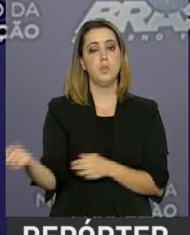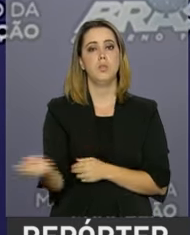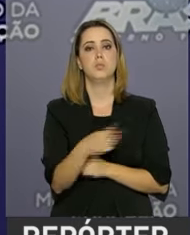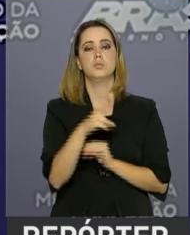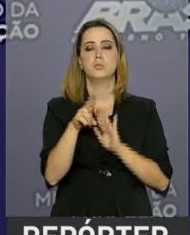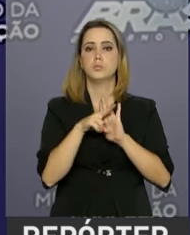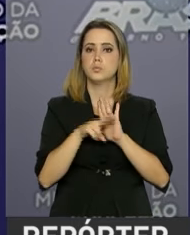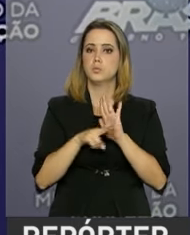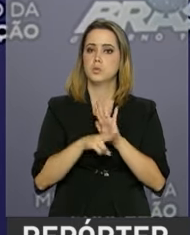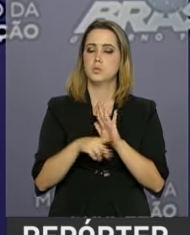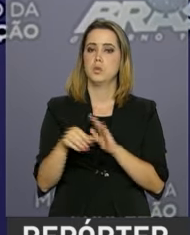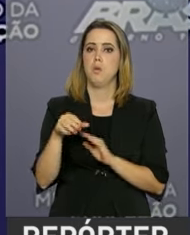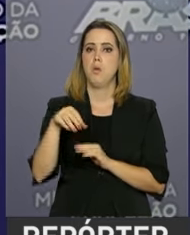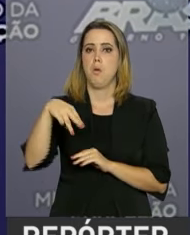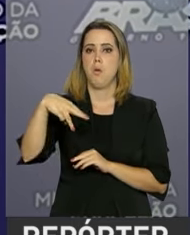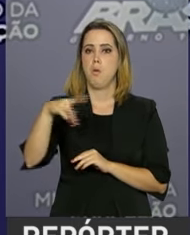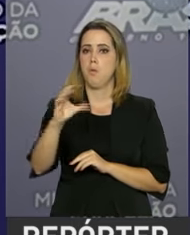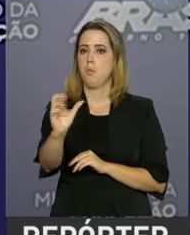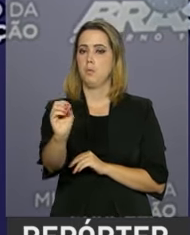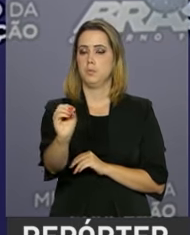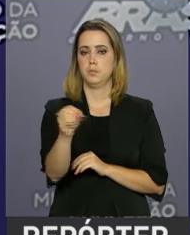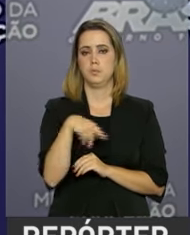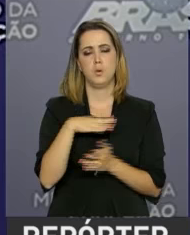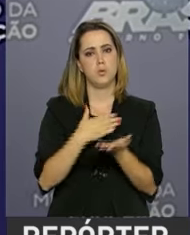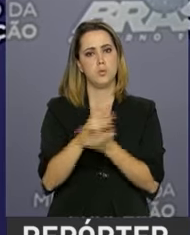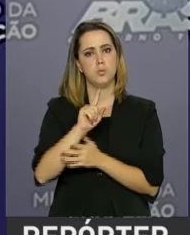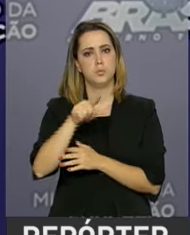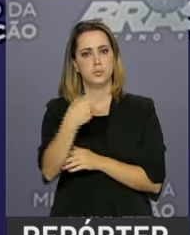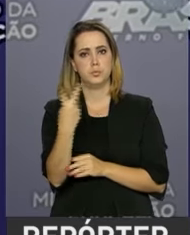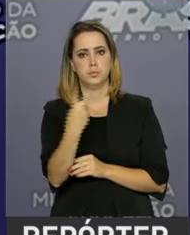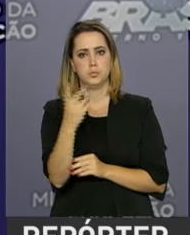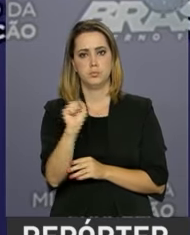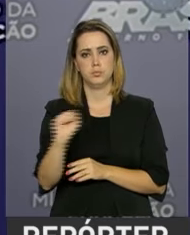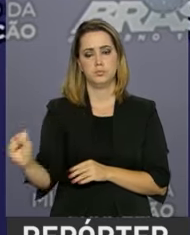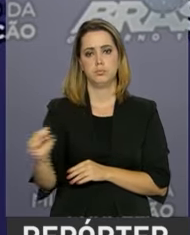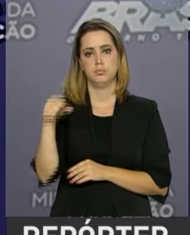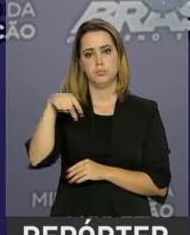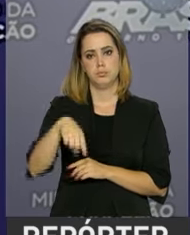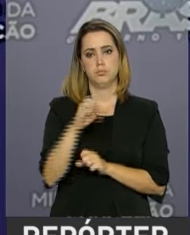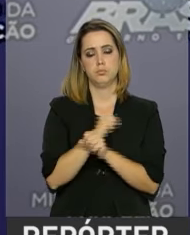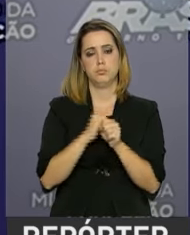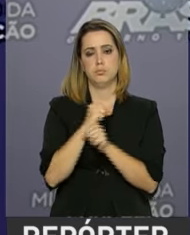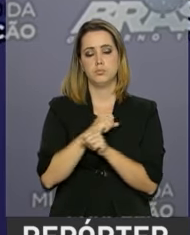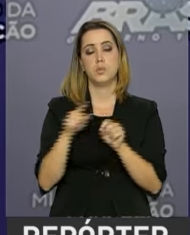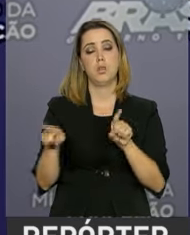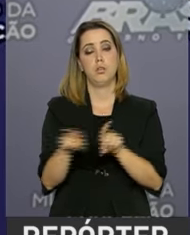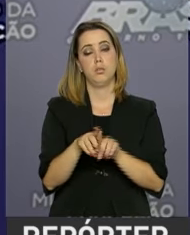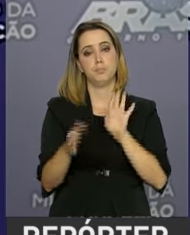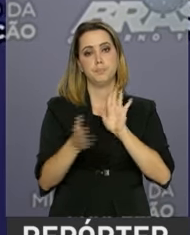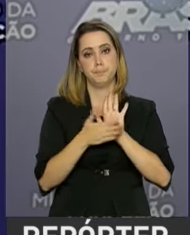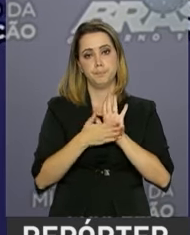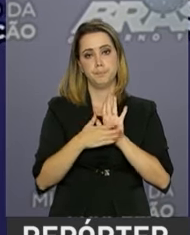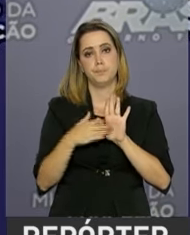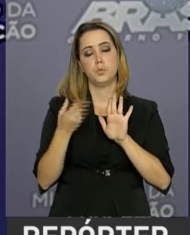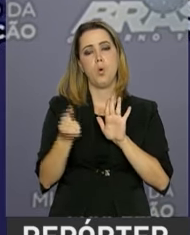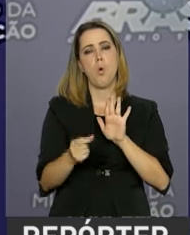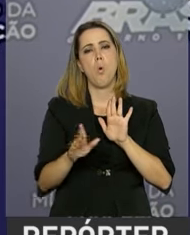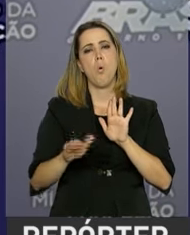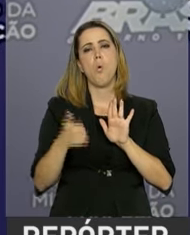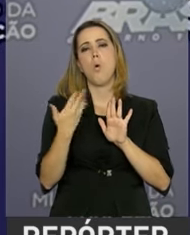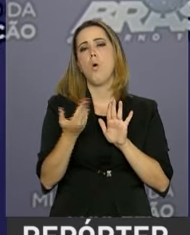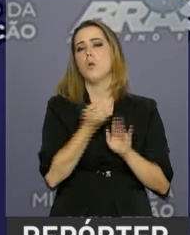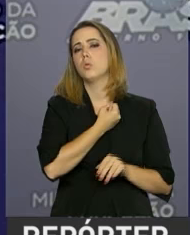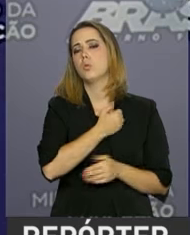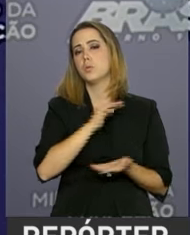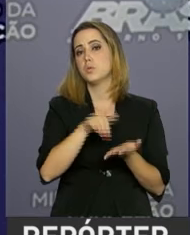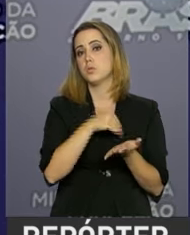anunciadas em março e só começam a valer para o segundo semestre deste ano. O Ministério da Educação também apresentou um balanço de inscrições no ProUni